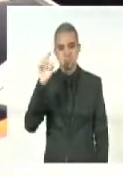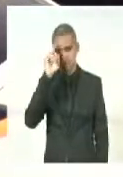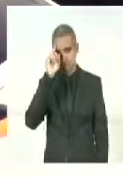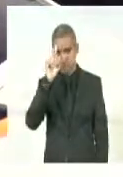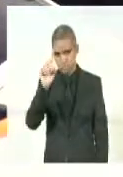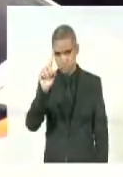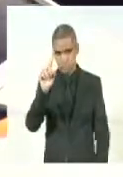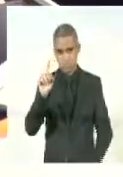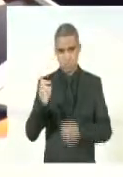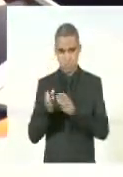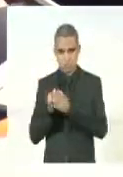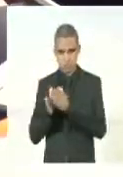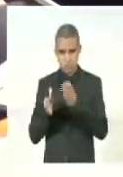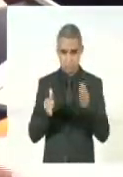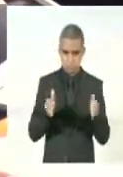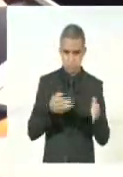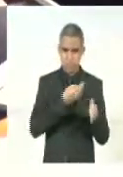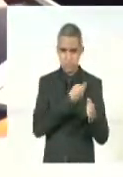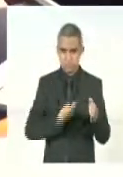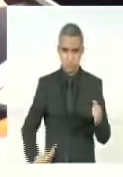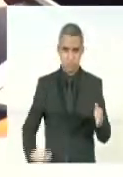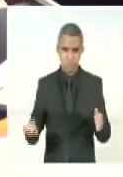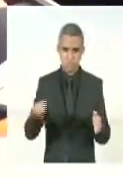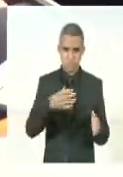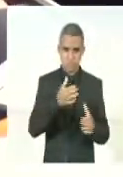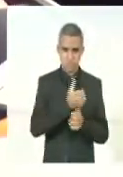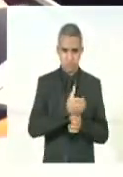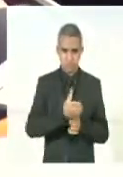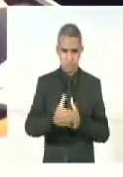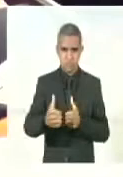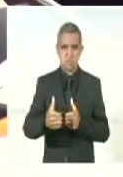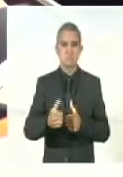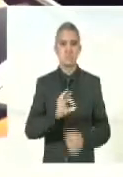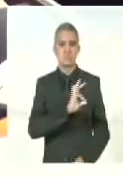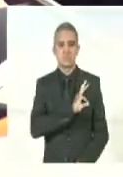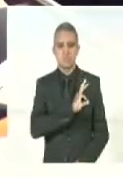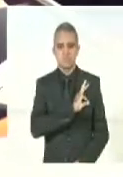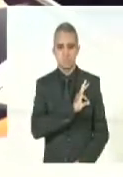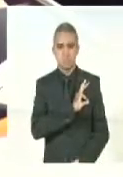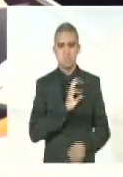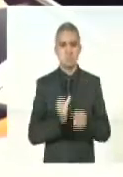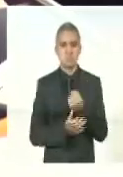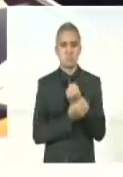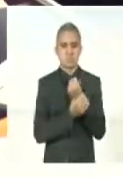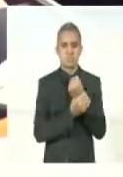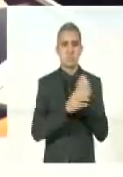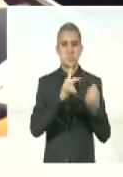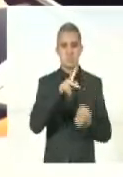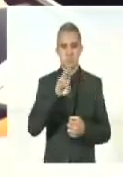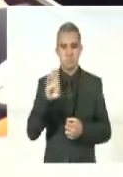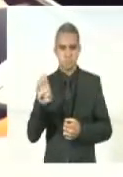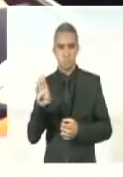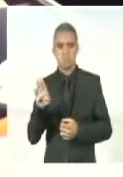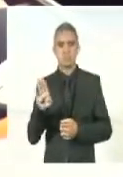que para o policiamento, para a segurança pública, foi investido só 8% do que foi gasto no